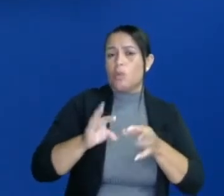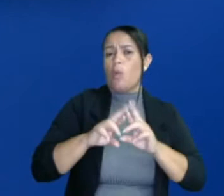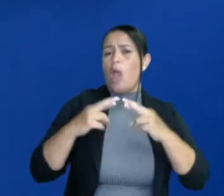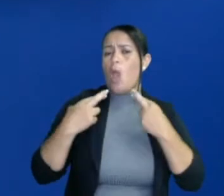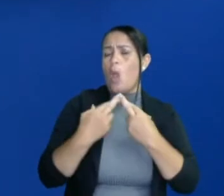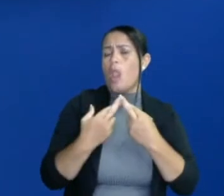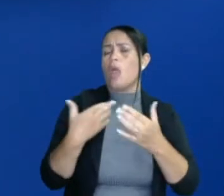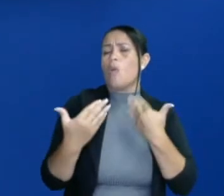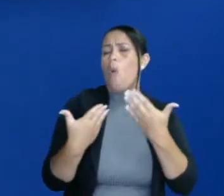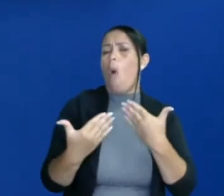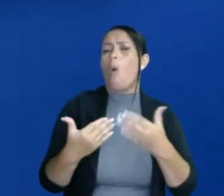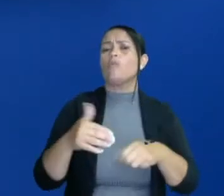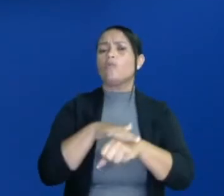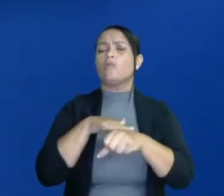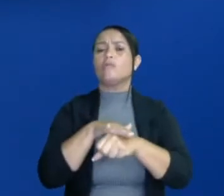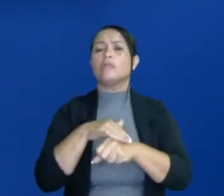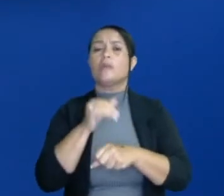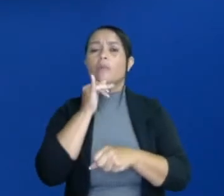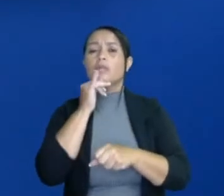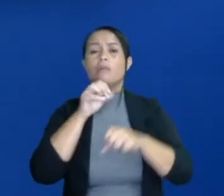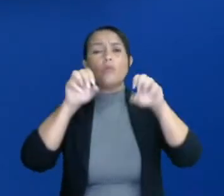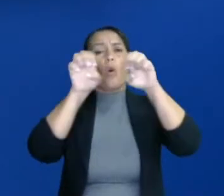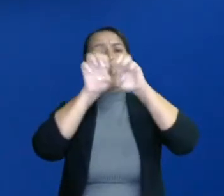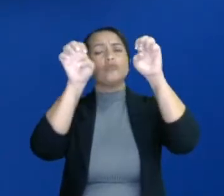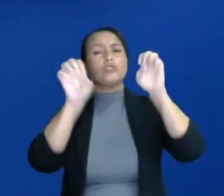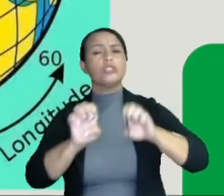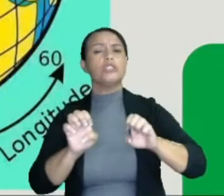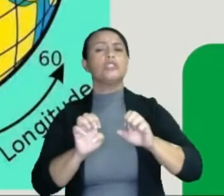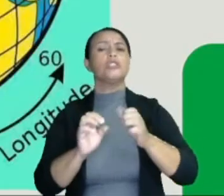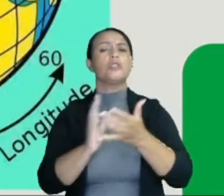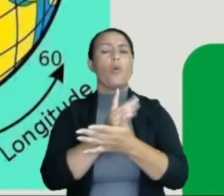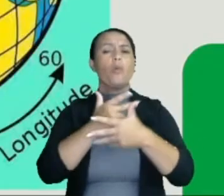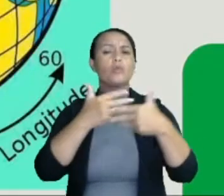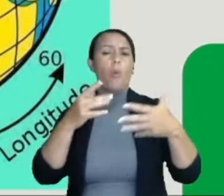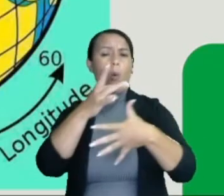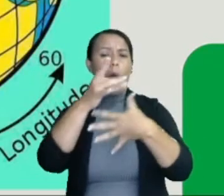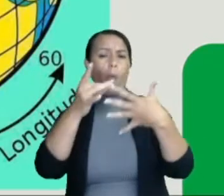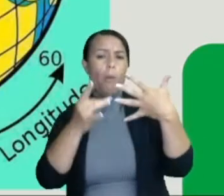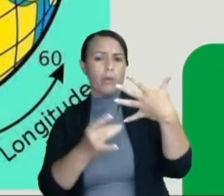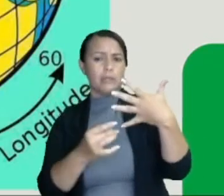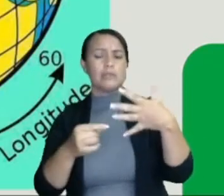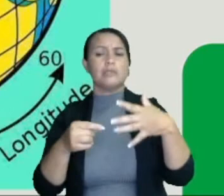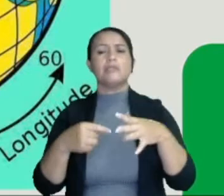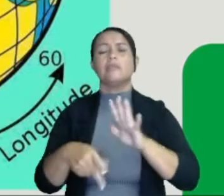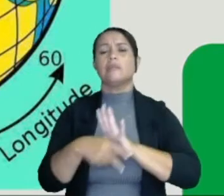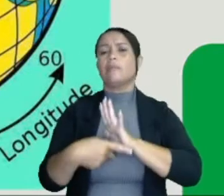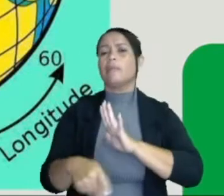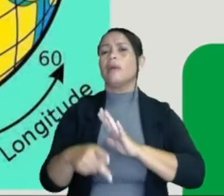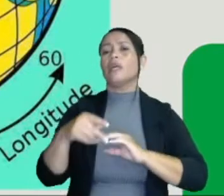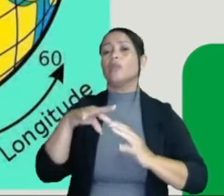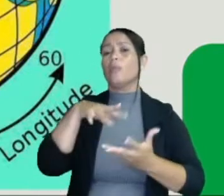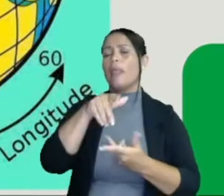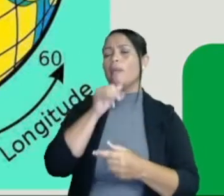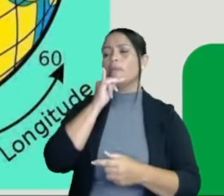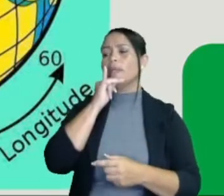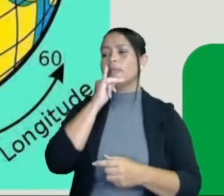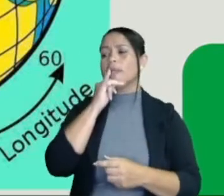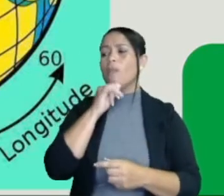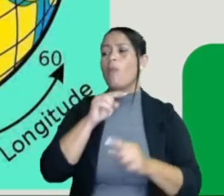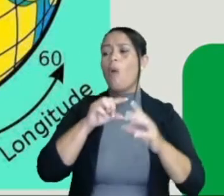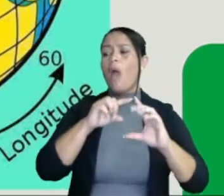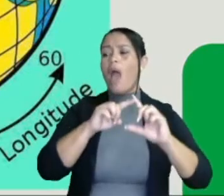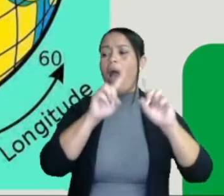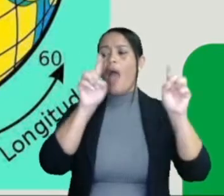que vai ser tratado determinados aspectos do nosso planeta. E no caso aqui você tem também essa questão, tá? Então, as linhas